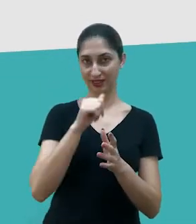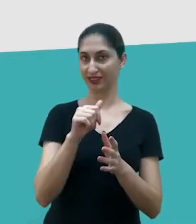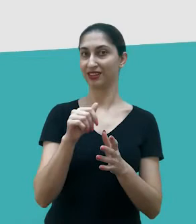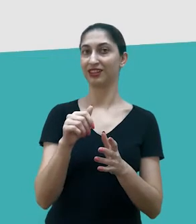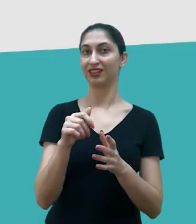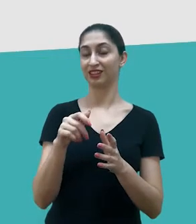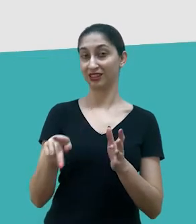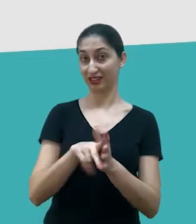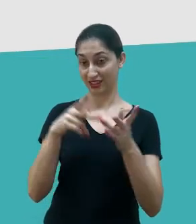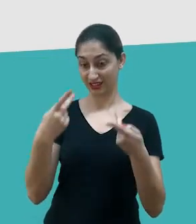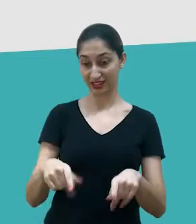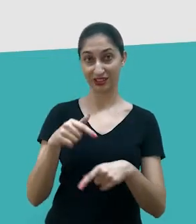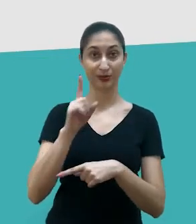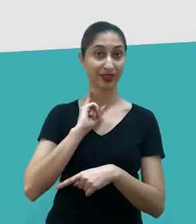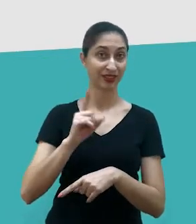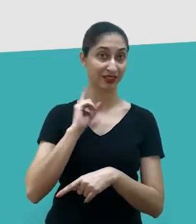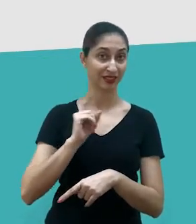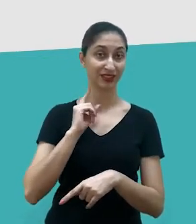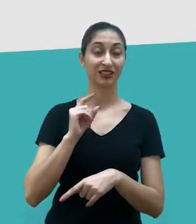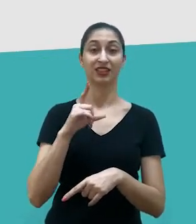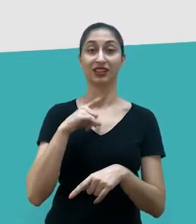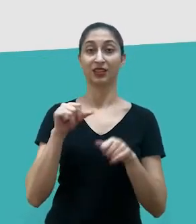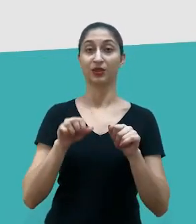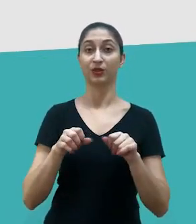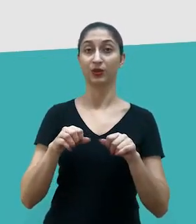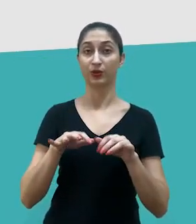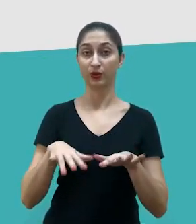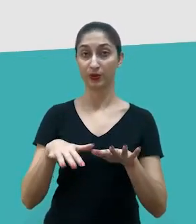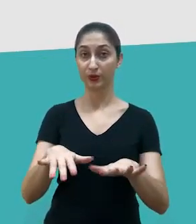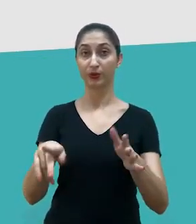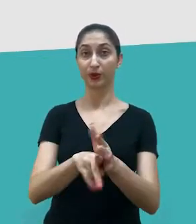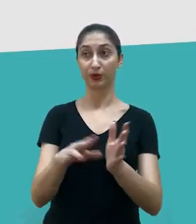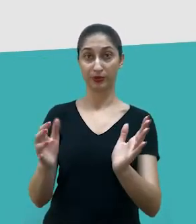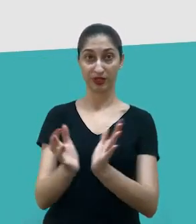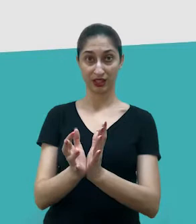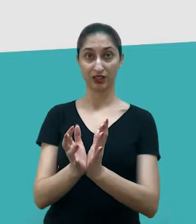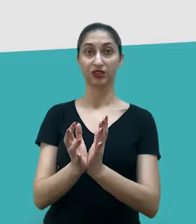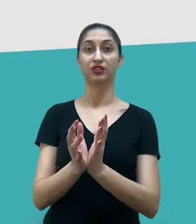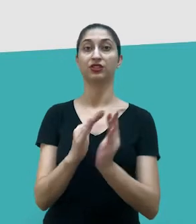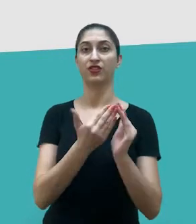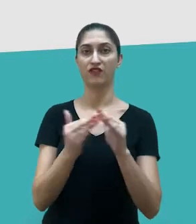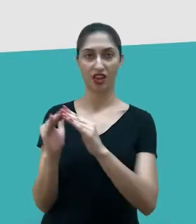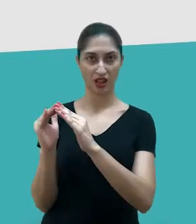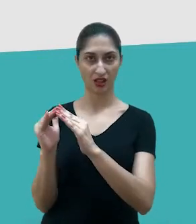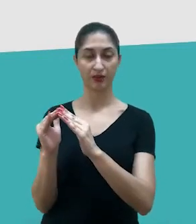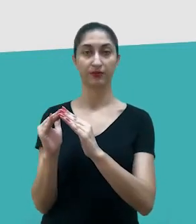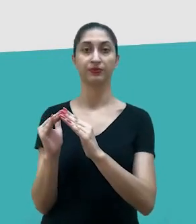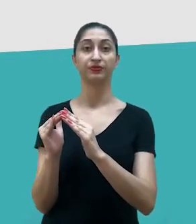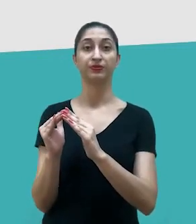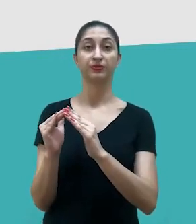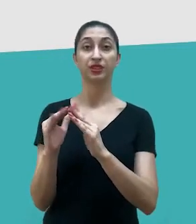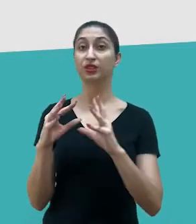mineira, com mão de obra de uma comunidade de favela e todo